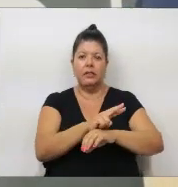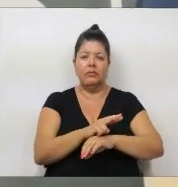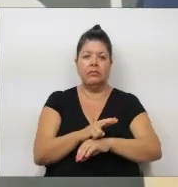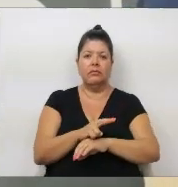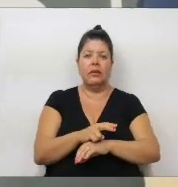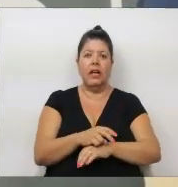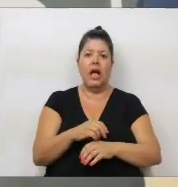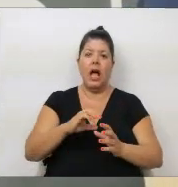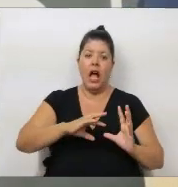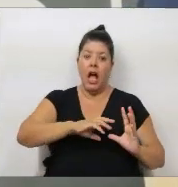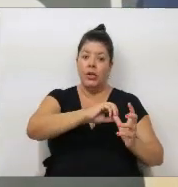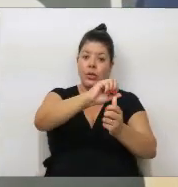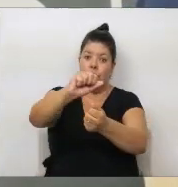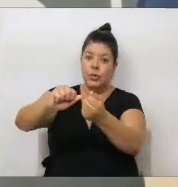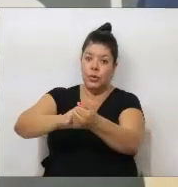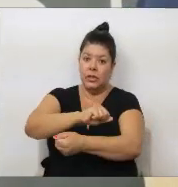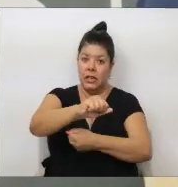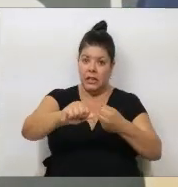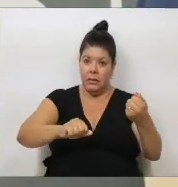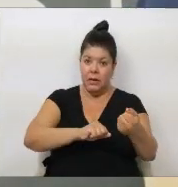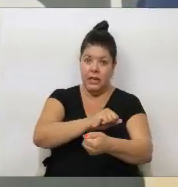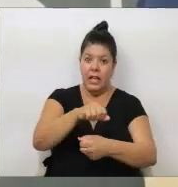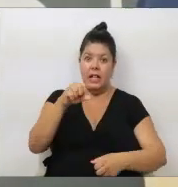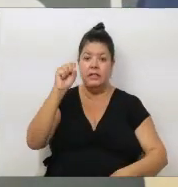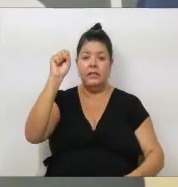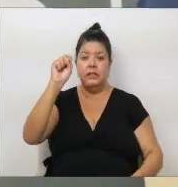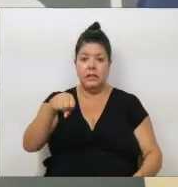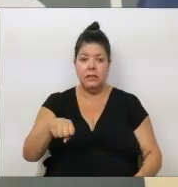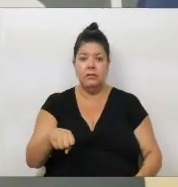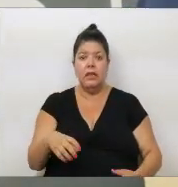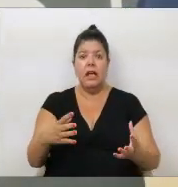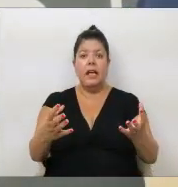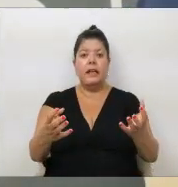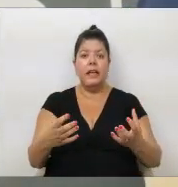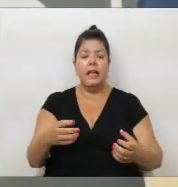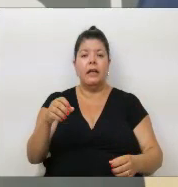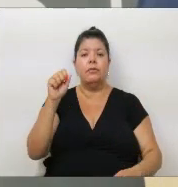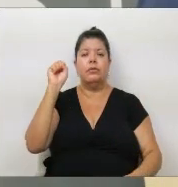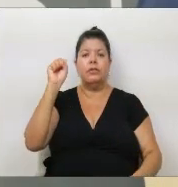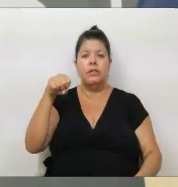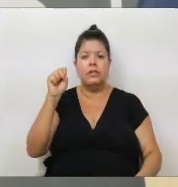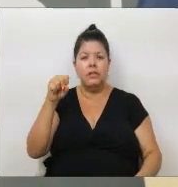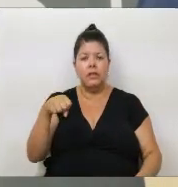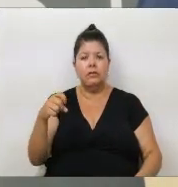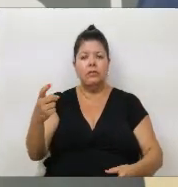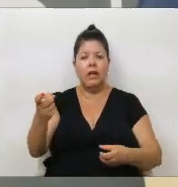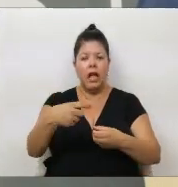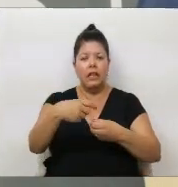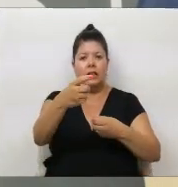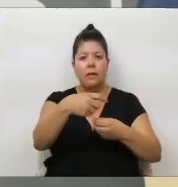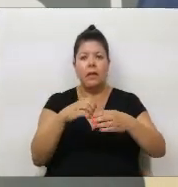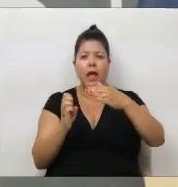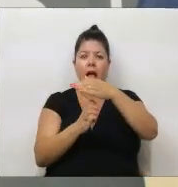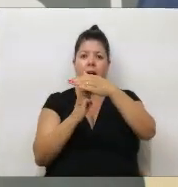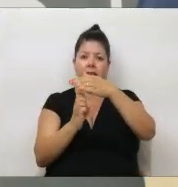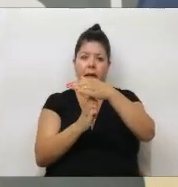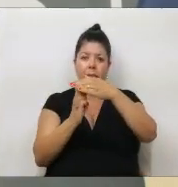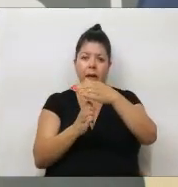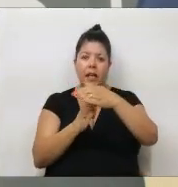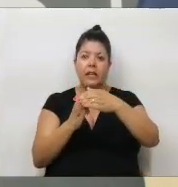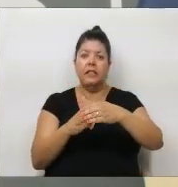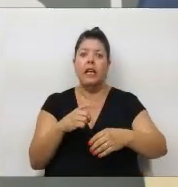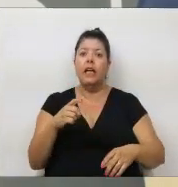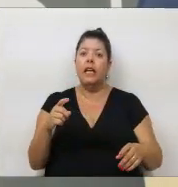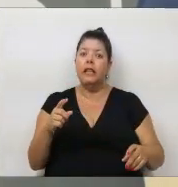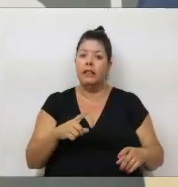da sustentabilidade, sim, nós queremos e vamos receber todas as empresas que aqui e vamos